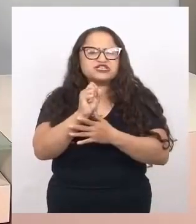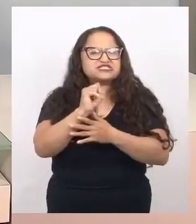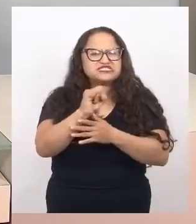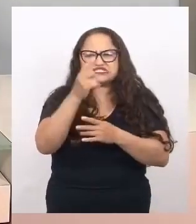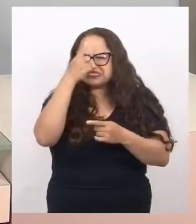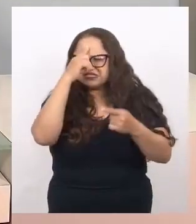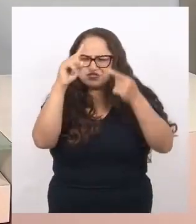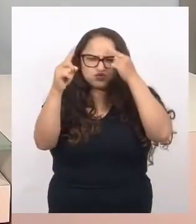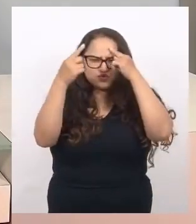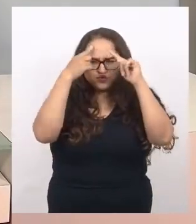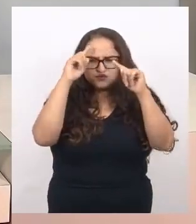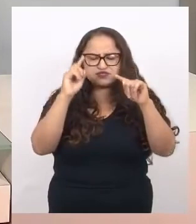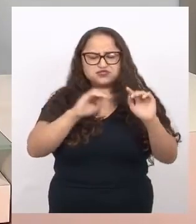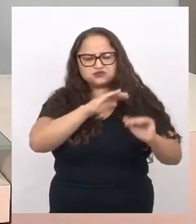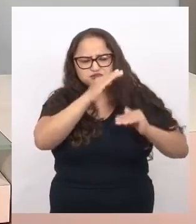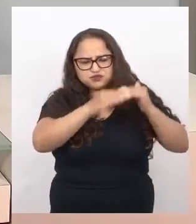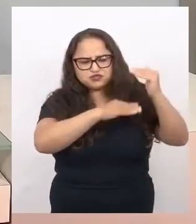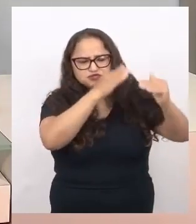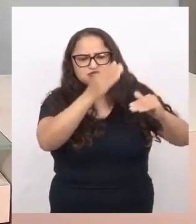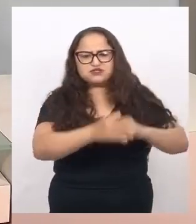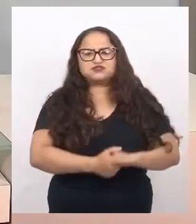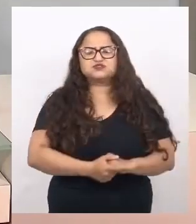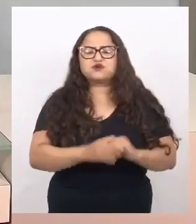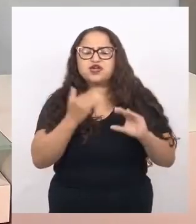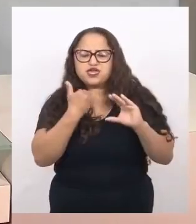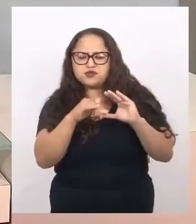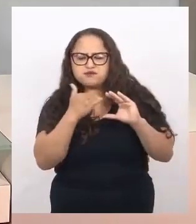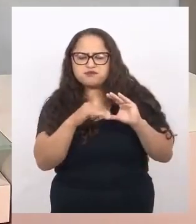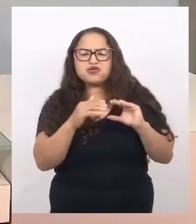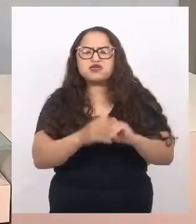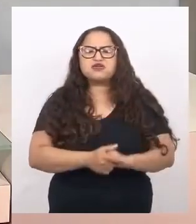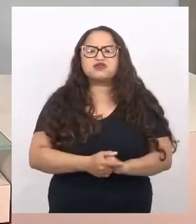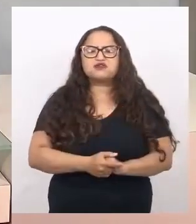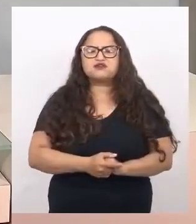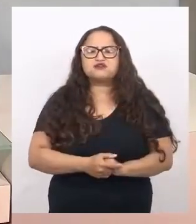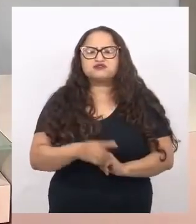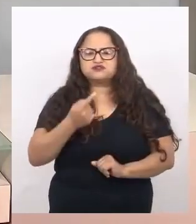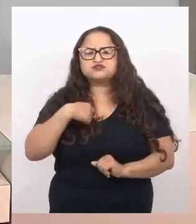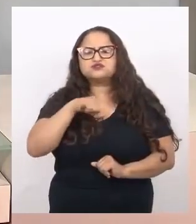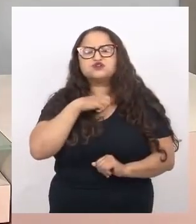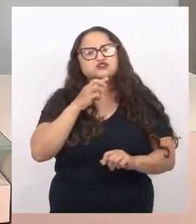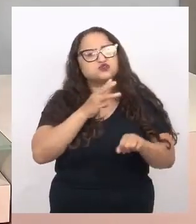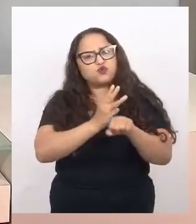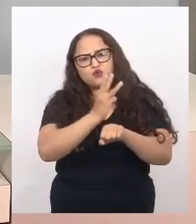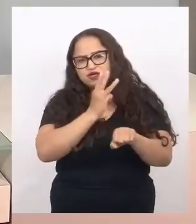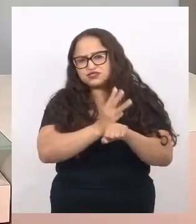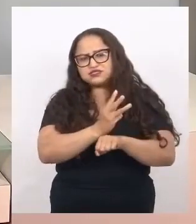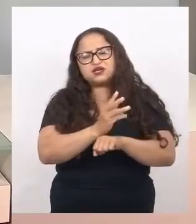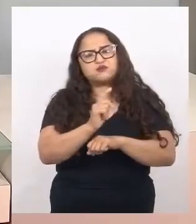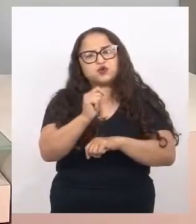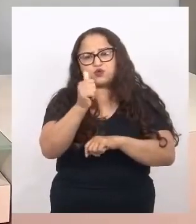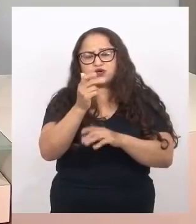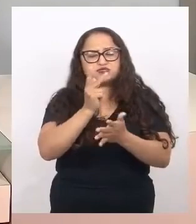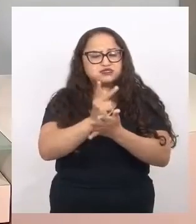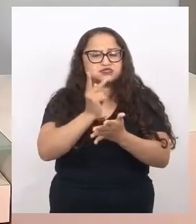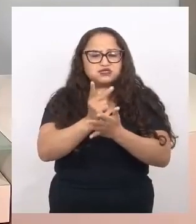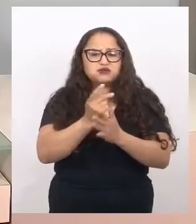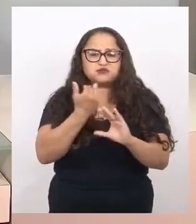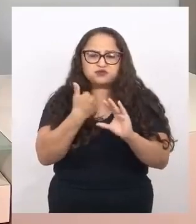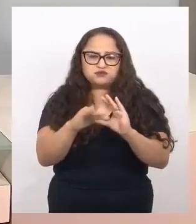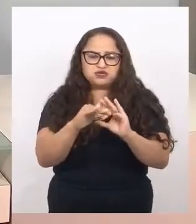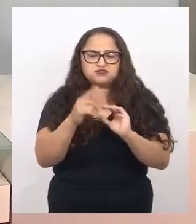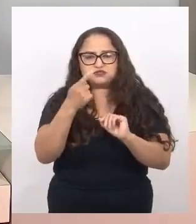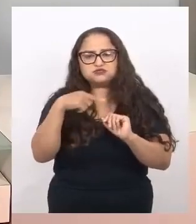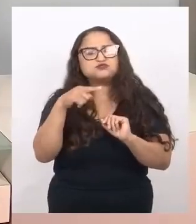dúvida durante o processo, vocês podem ligar, mandar e-mail, vocês têm nosso WhatsApp, quase sempre vocês também já mandam direto no WhatsApp. A gente está